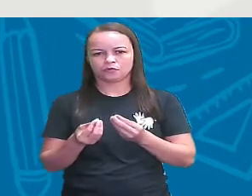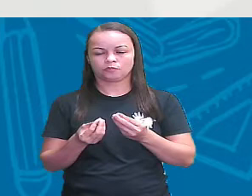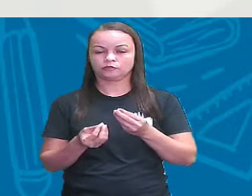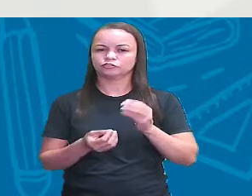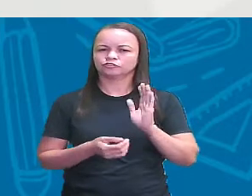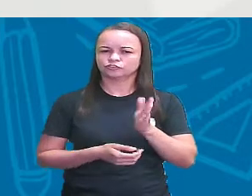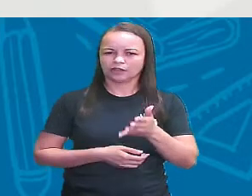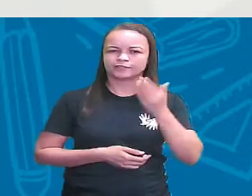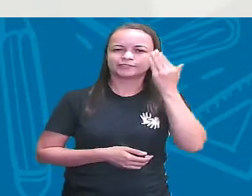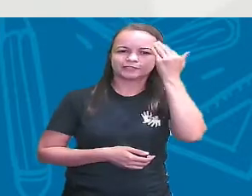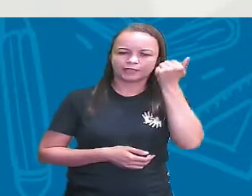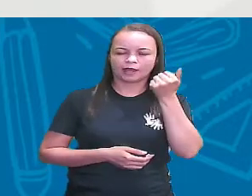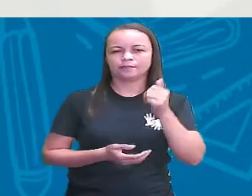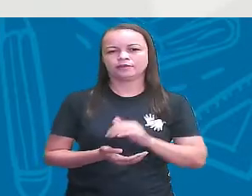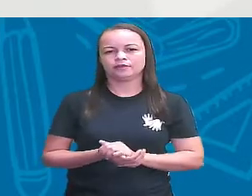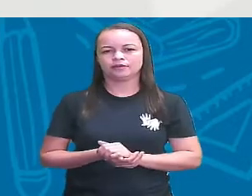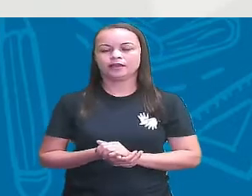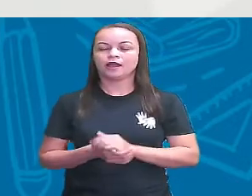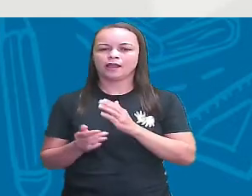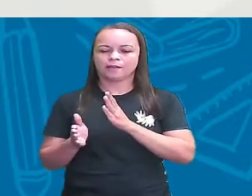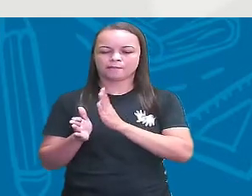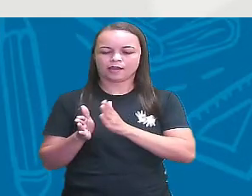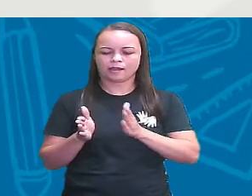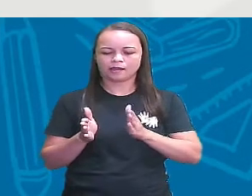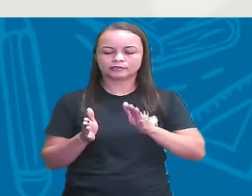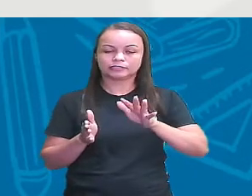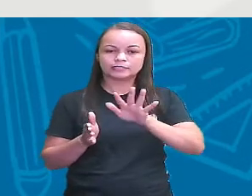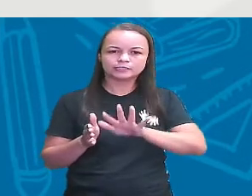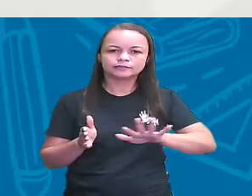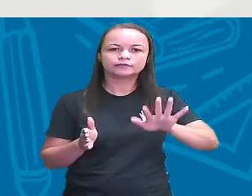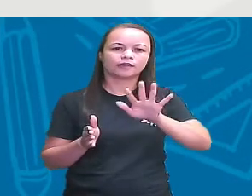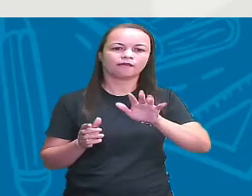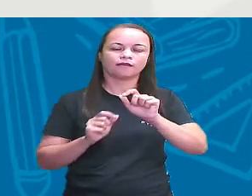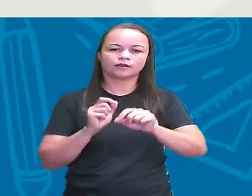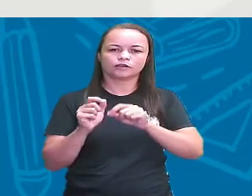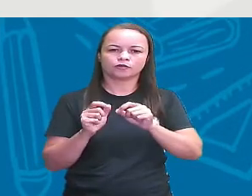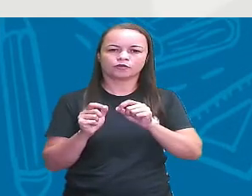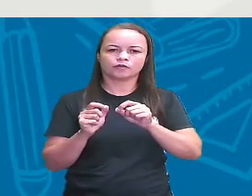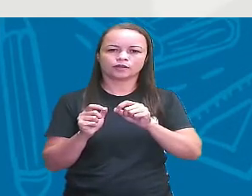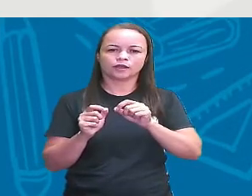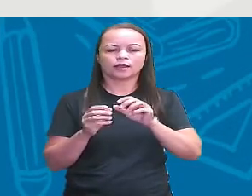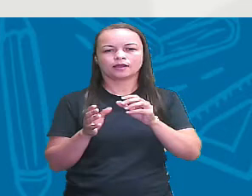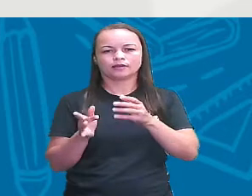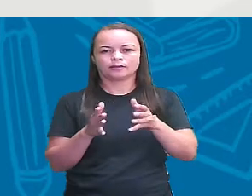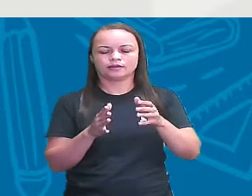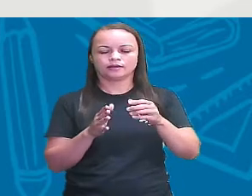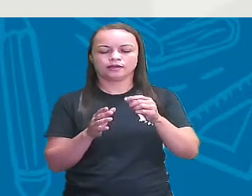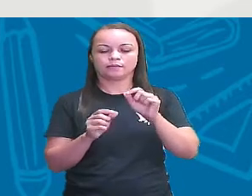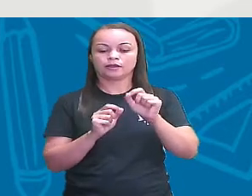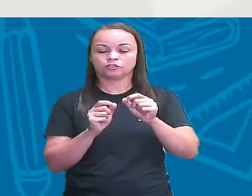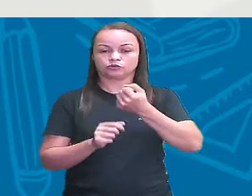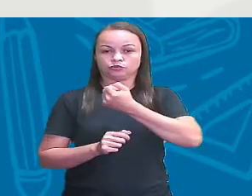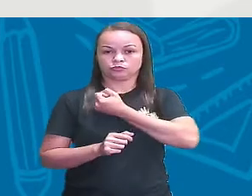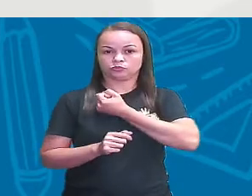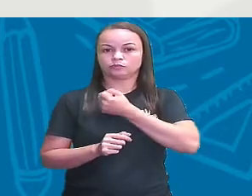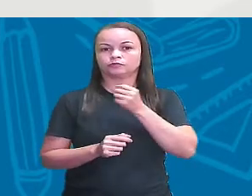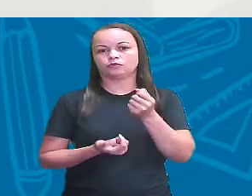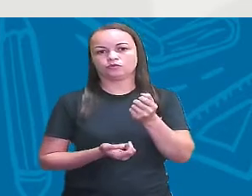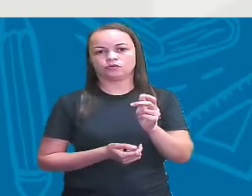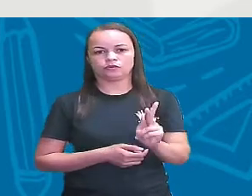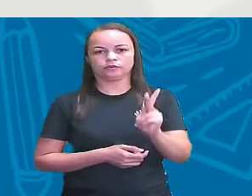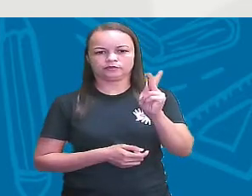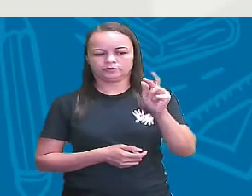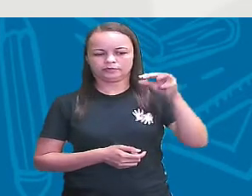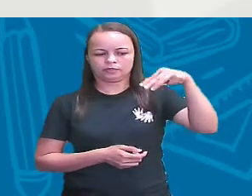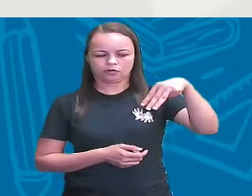já sabe, a minha parte inteira eu vou colocar abaixo do